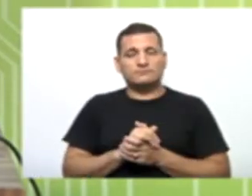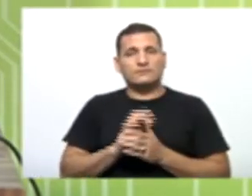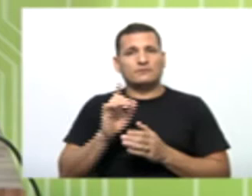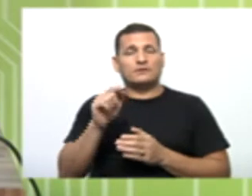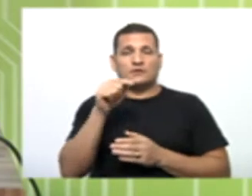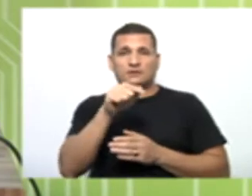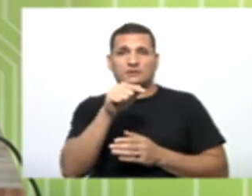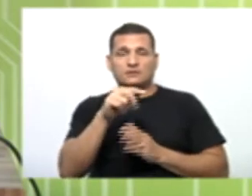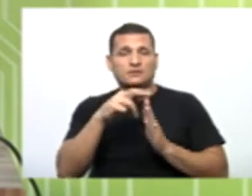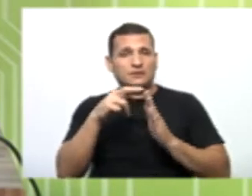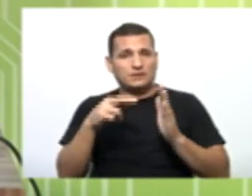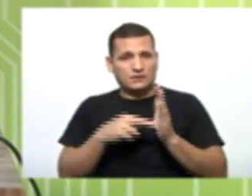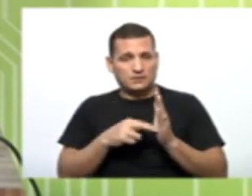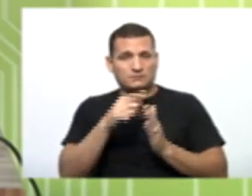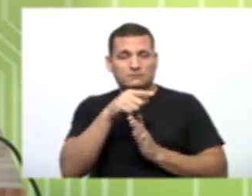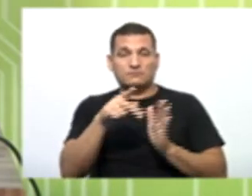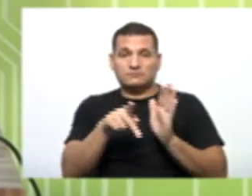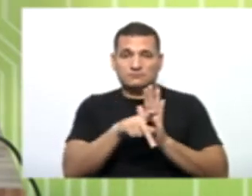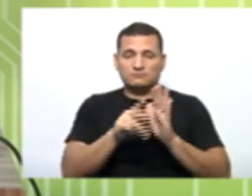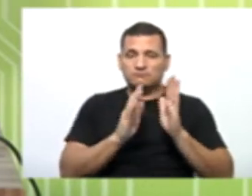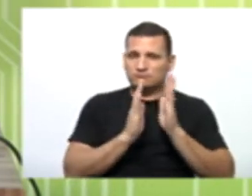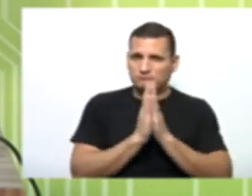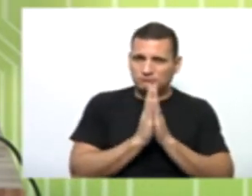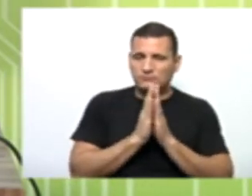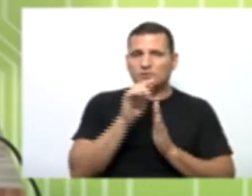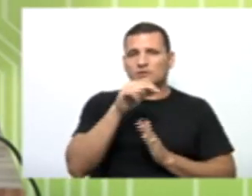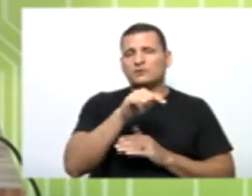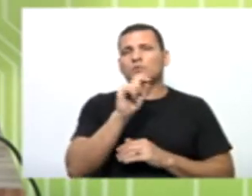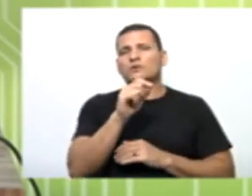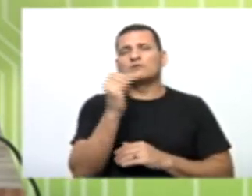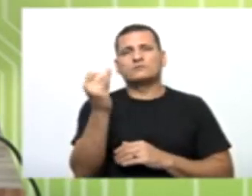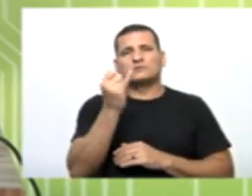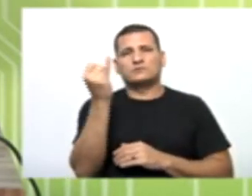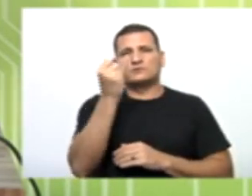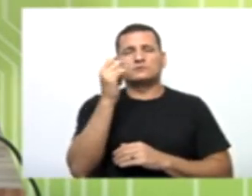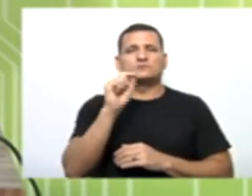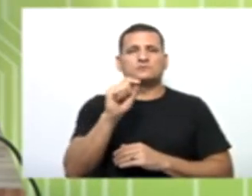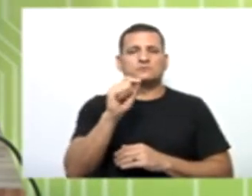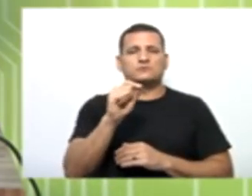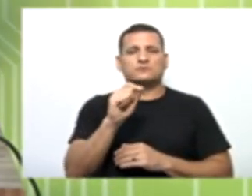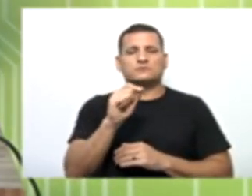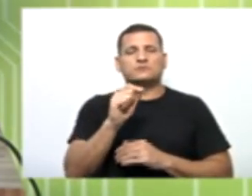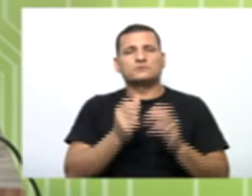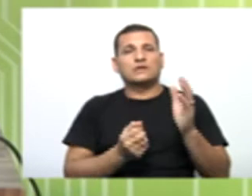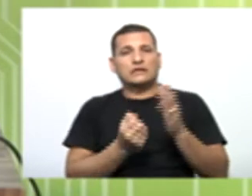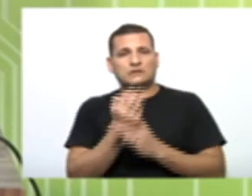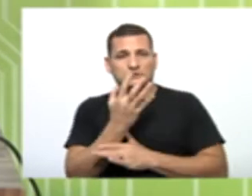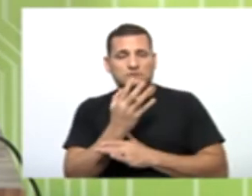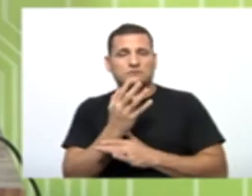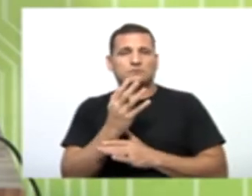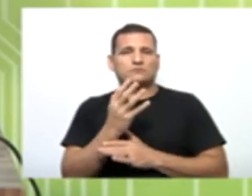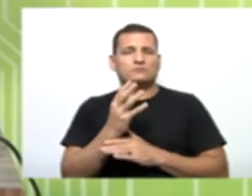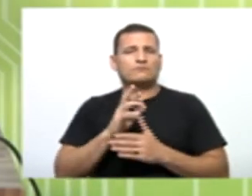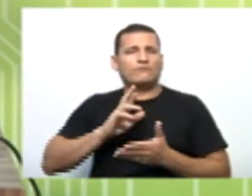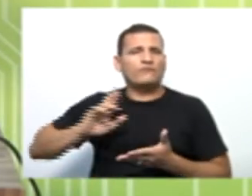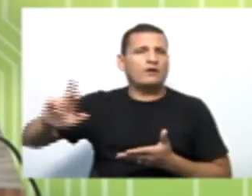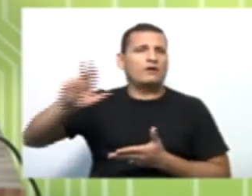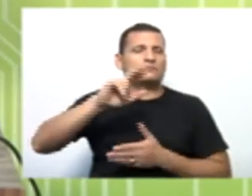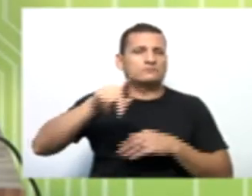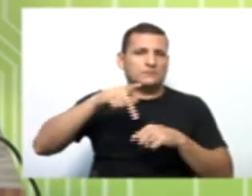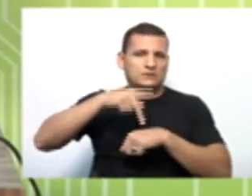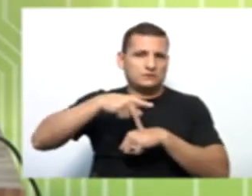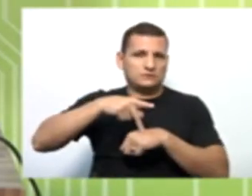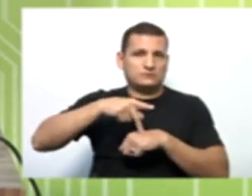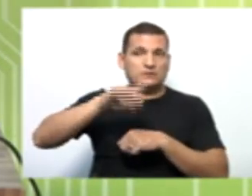esses princípios éticos e morais do budismo, eles foram fundamentais para a construção de princípios éticos e morais de vários países